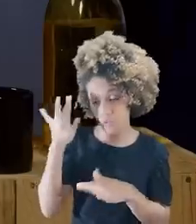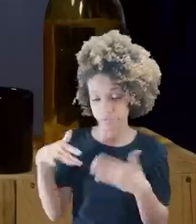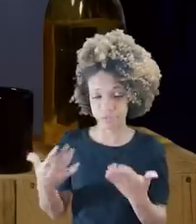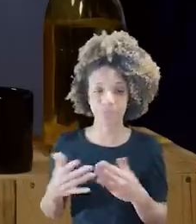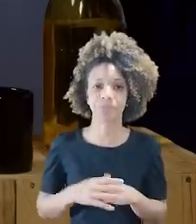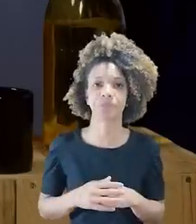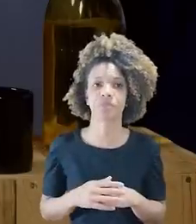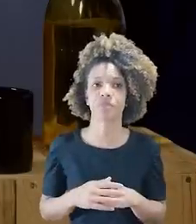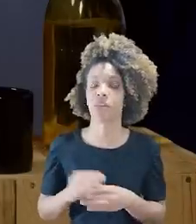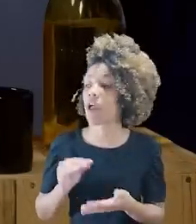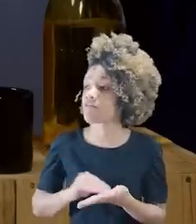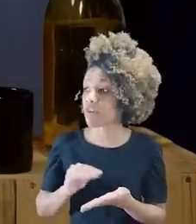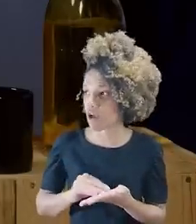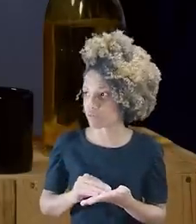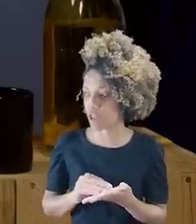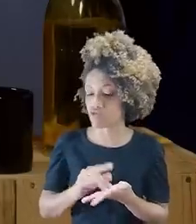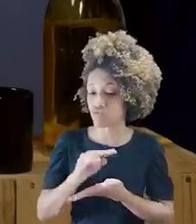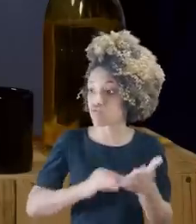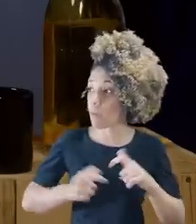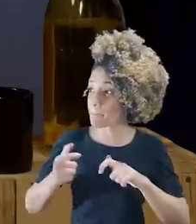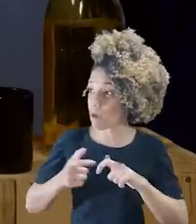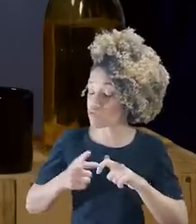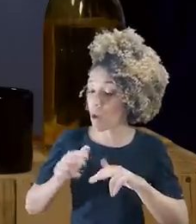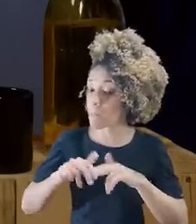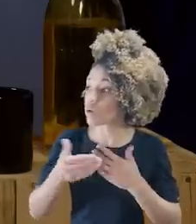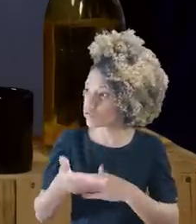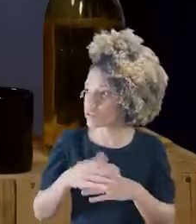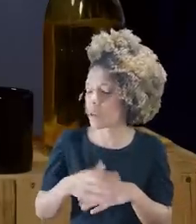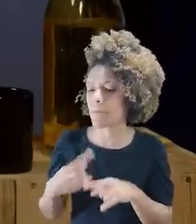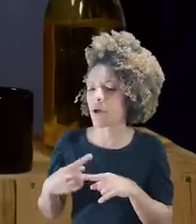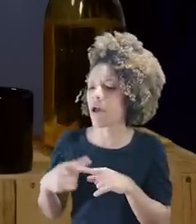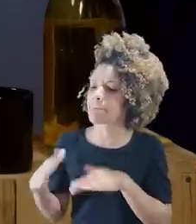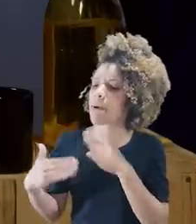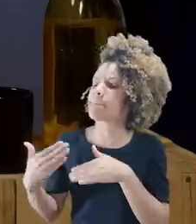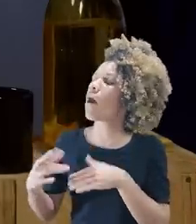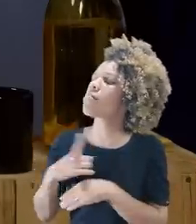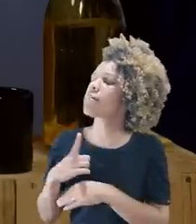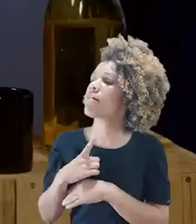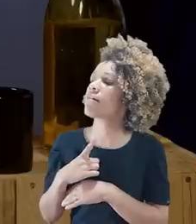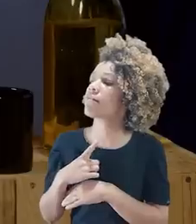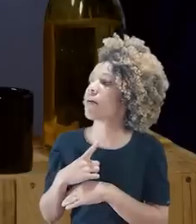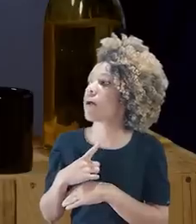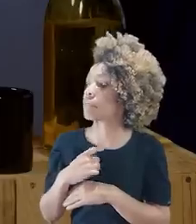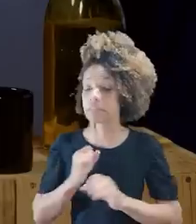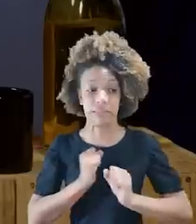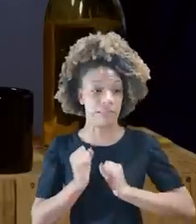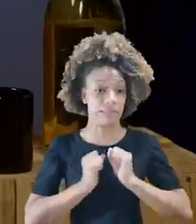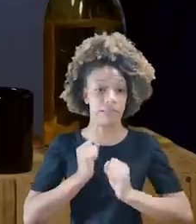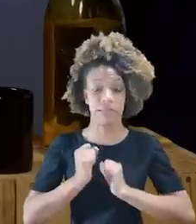a falta de diagnótico diagnóstico por conta disso porque vai levando a gente pro para essa ansiedade